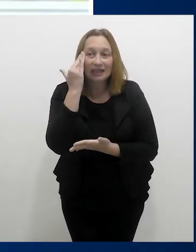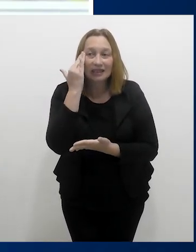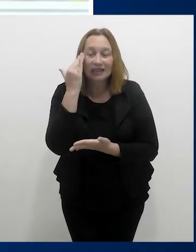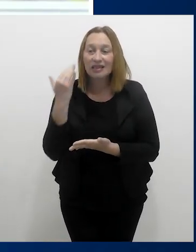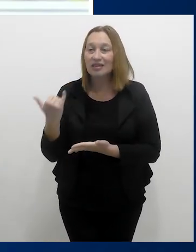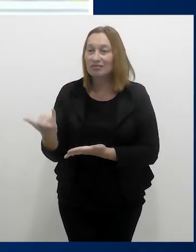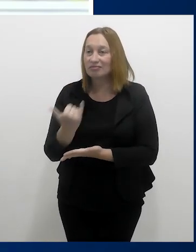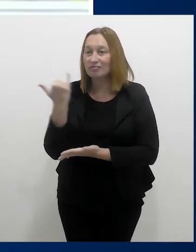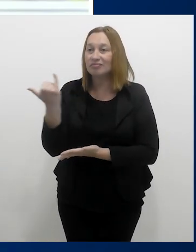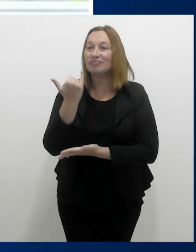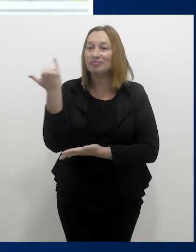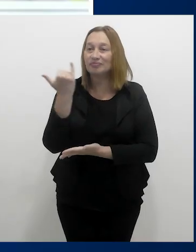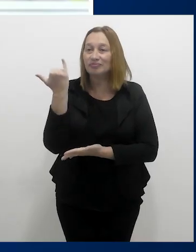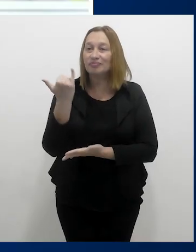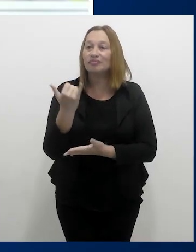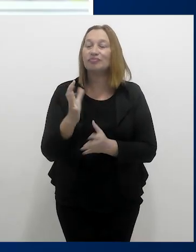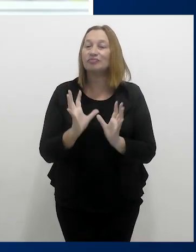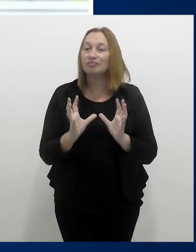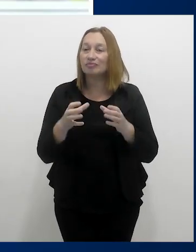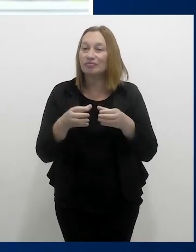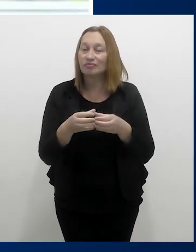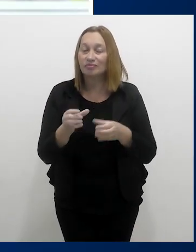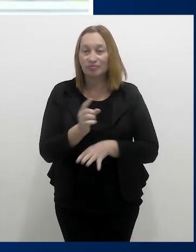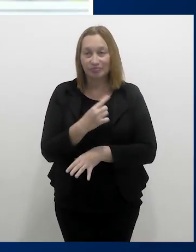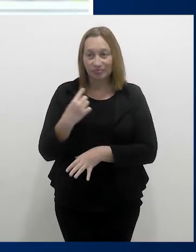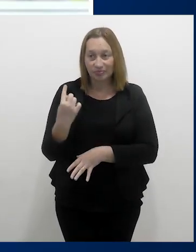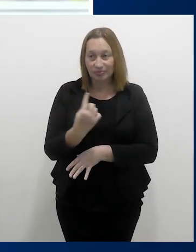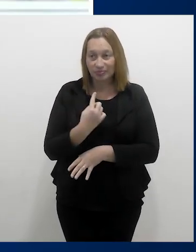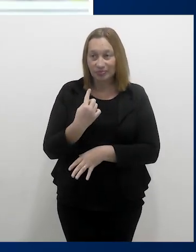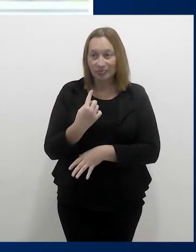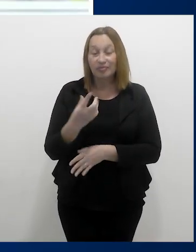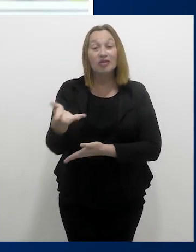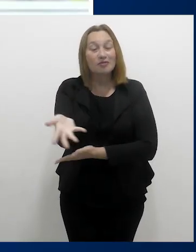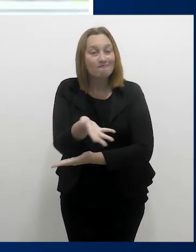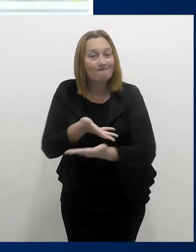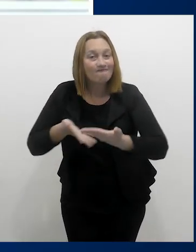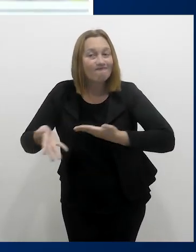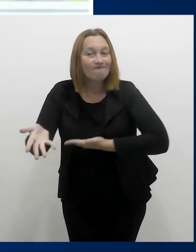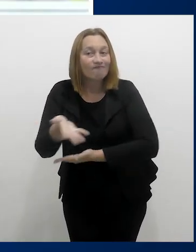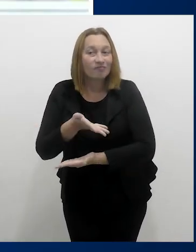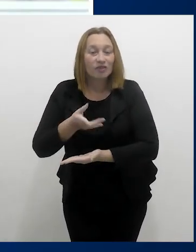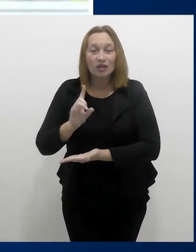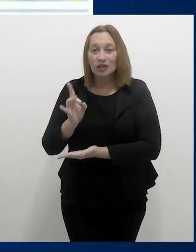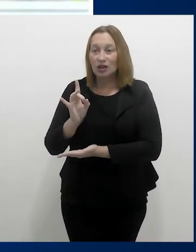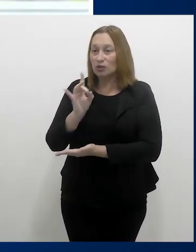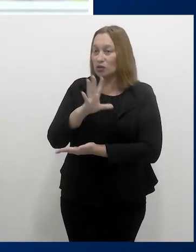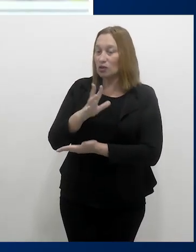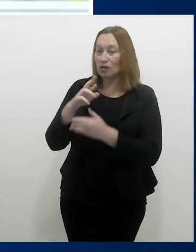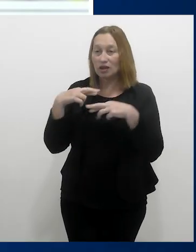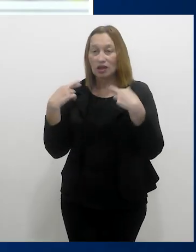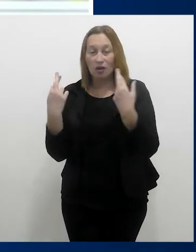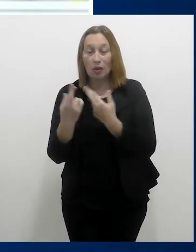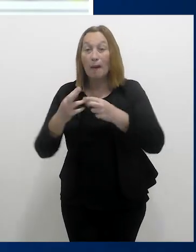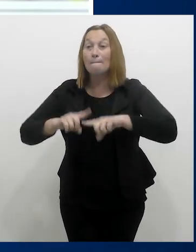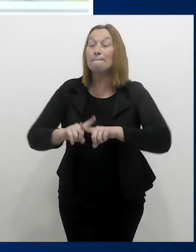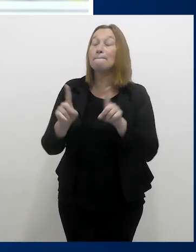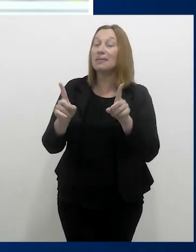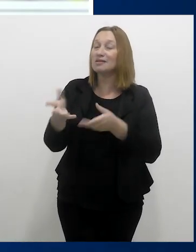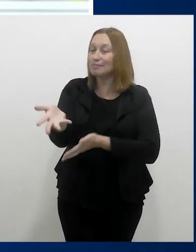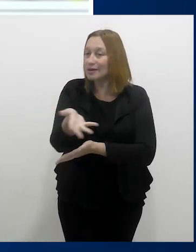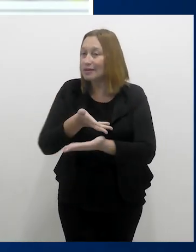entendendo a importância do nosso grupo, e participando, não das nossas reuniões,